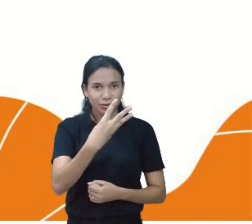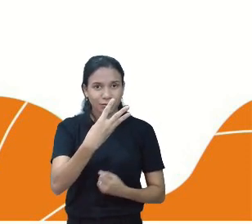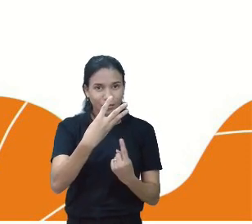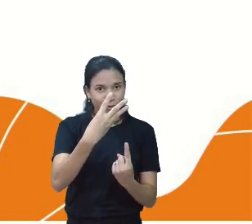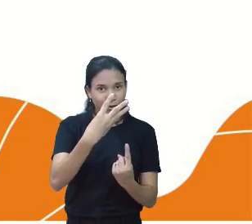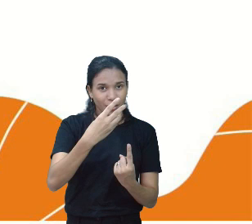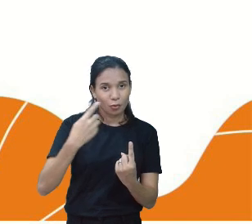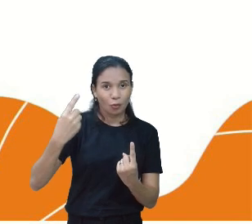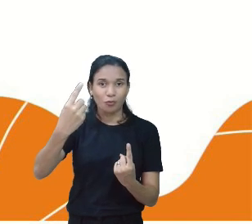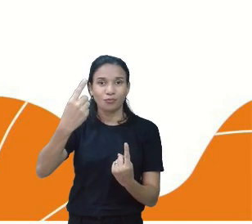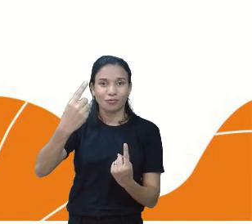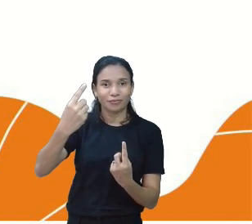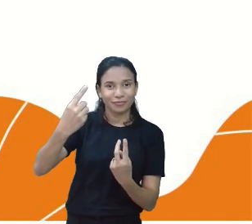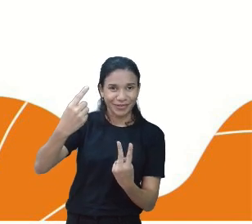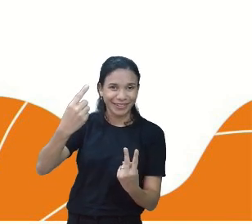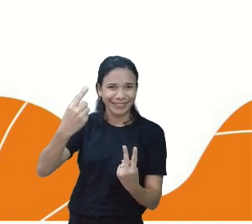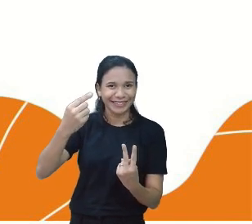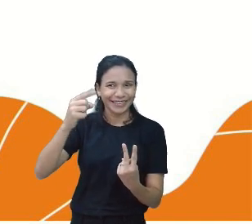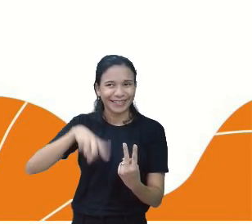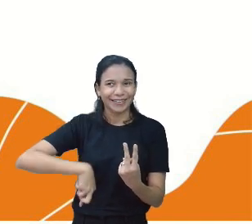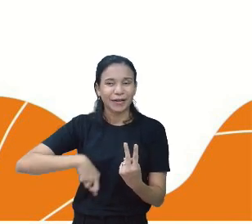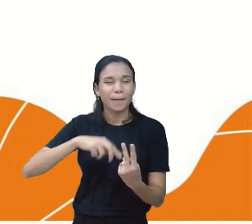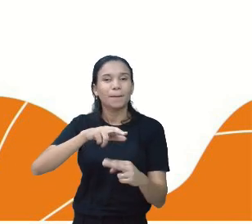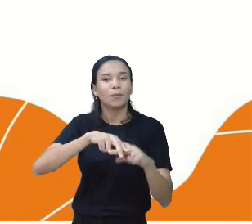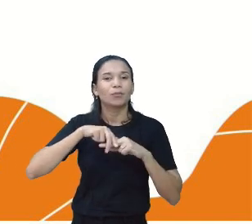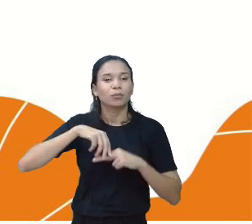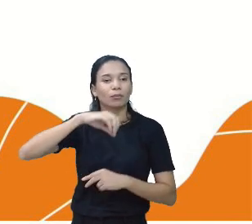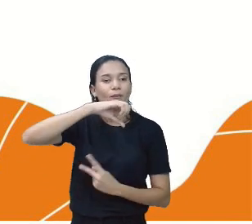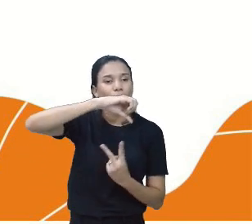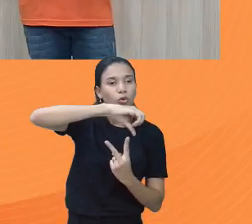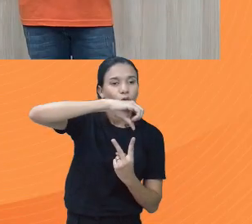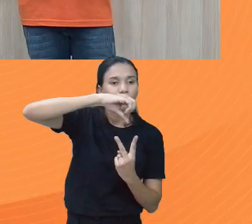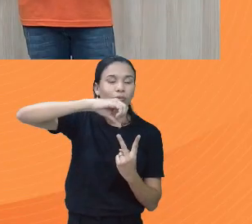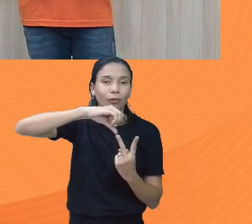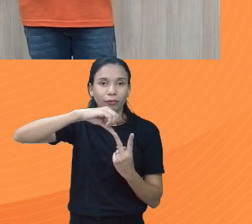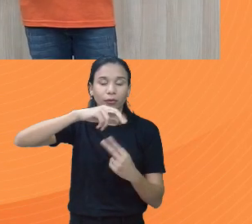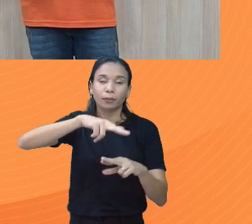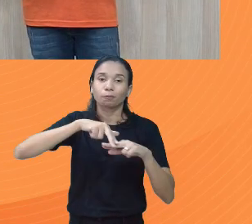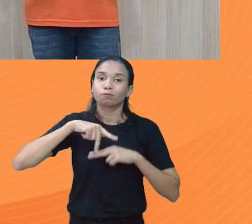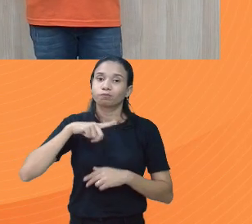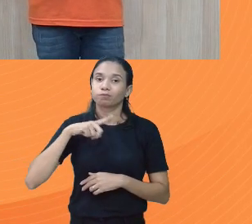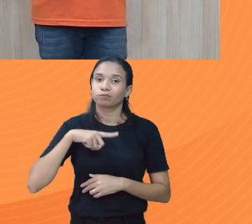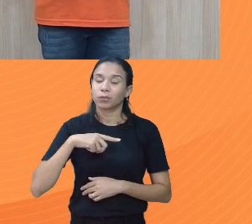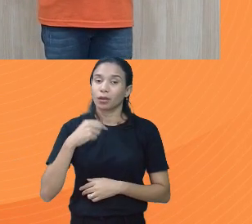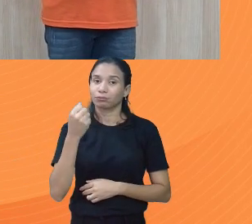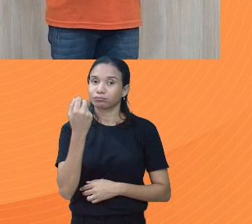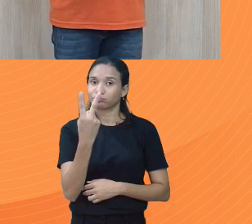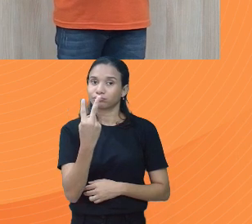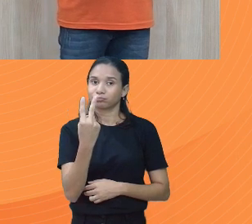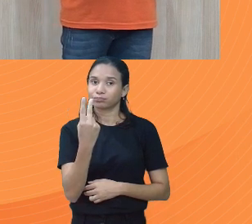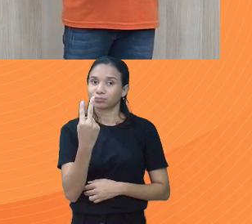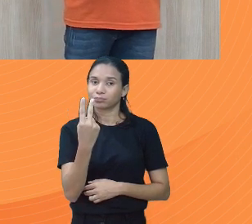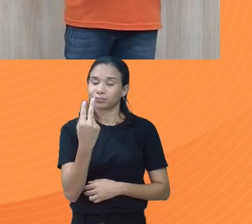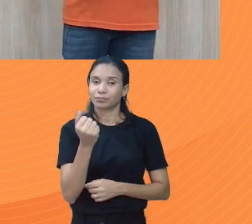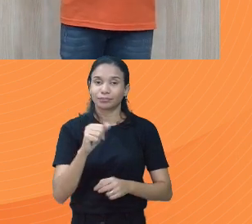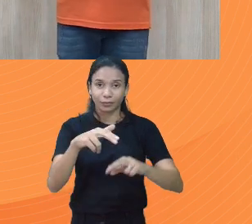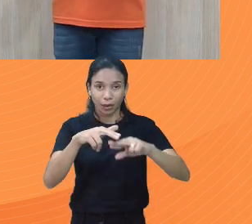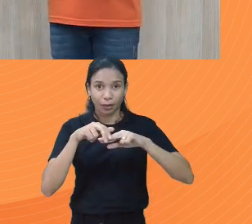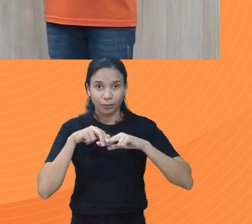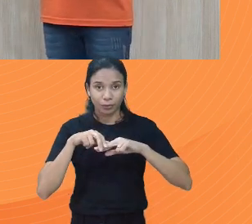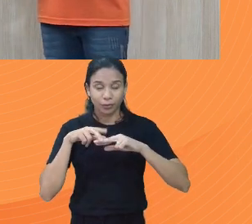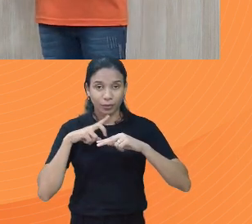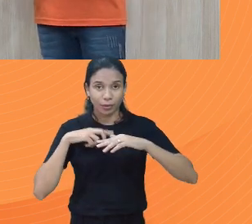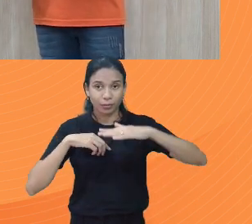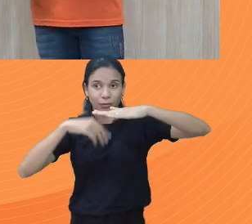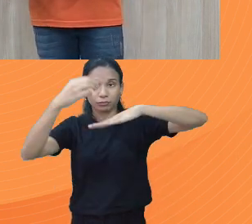Esse 31, ele fica como numerador. E agora, como o período tem dois algarismos,